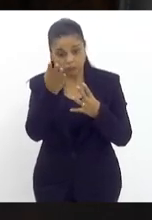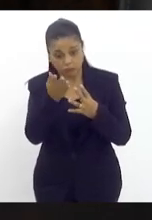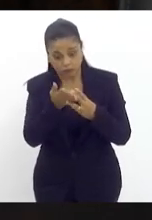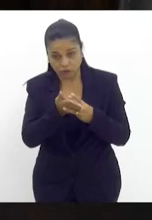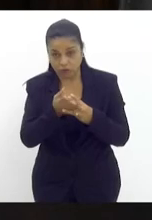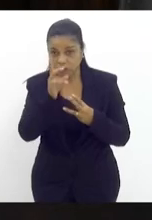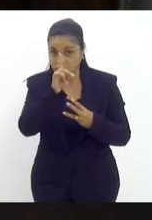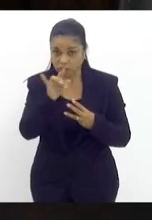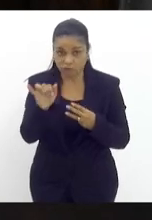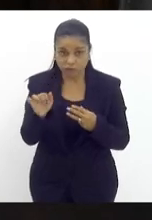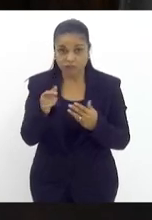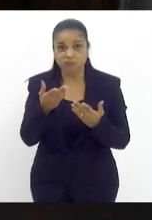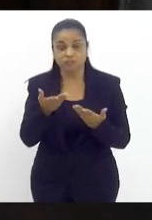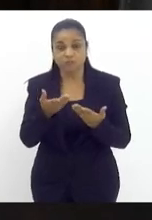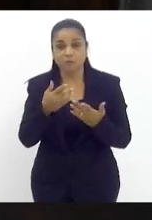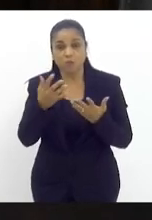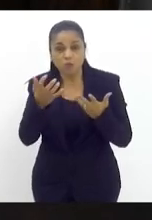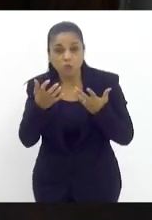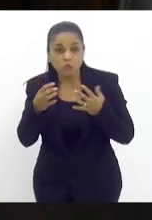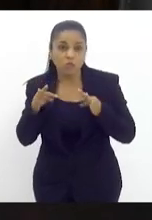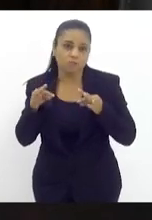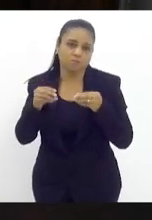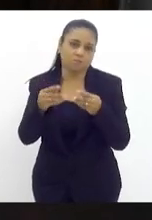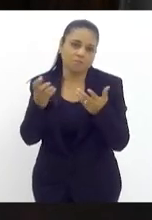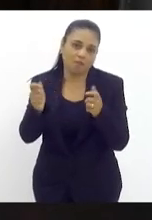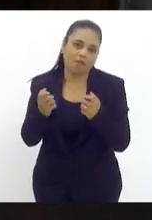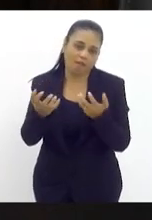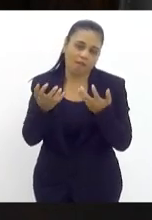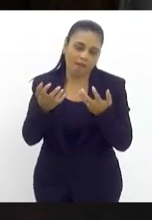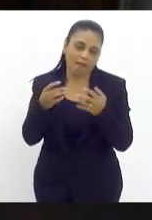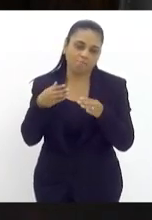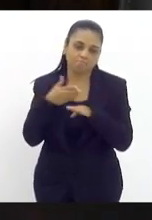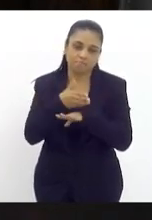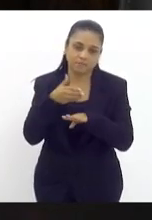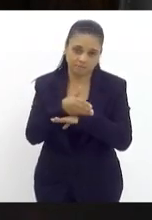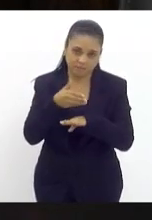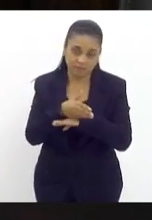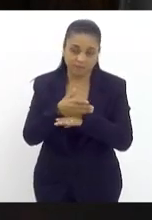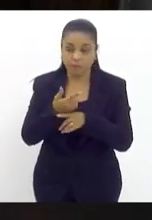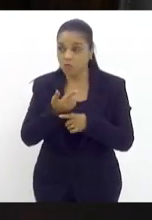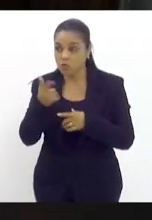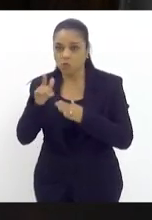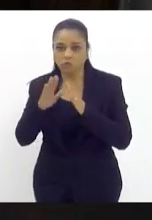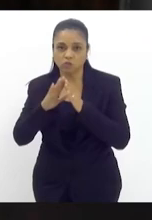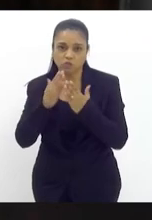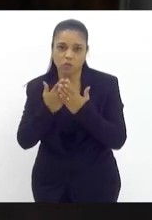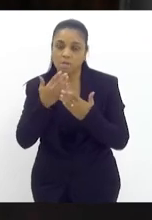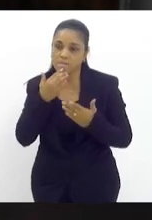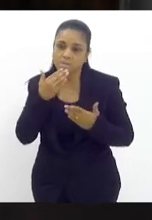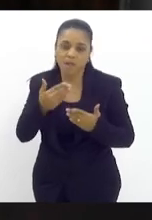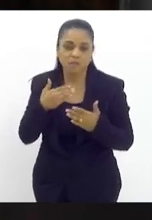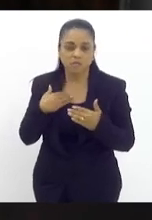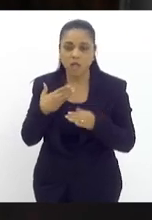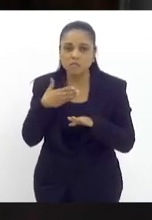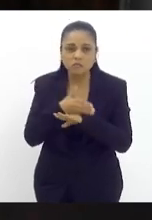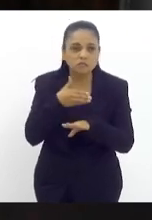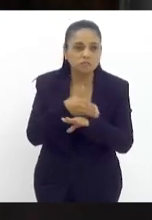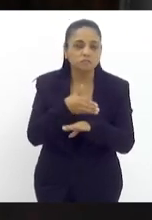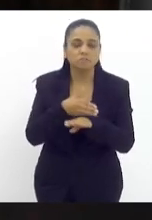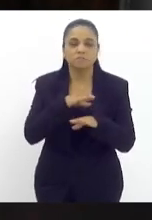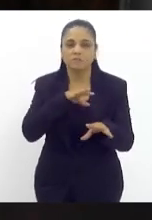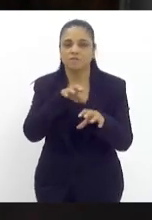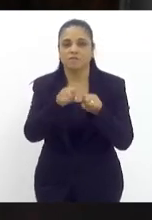quê? Porque todos os pais querem ir. E pais de outras escolas pedem, pelo amor de Deus, deixa eu participar dessa formação